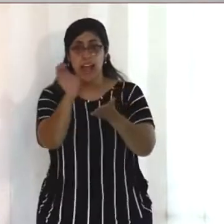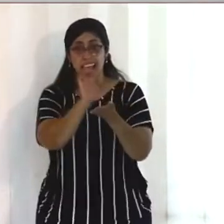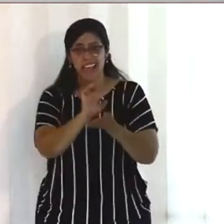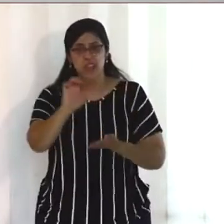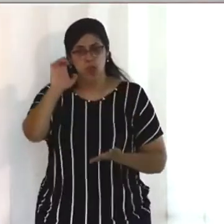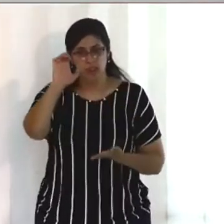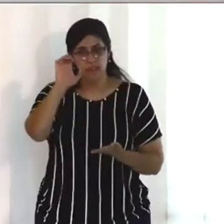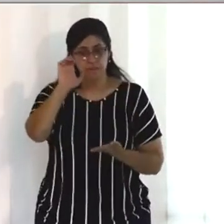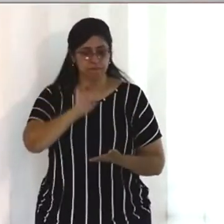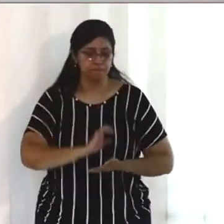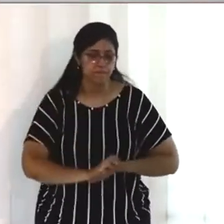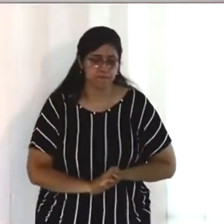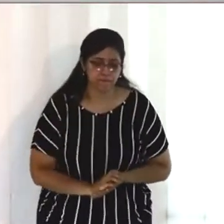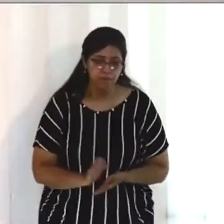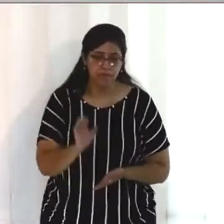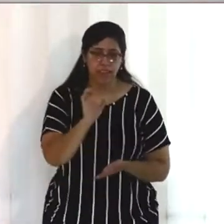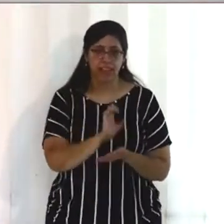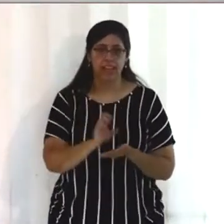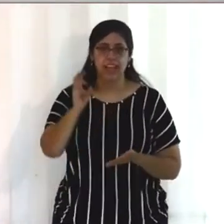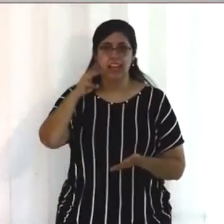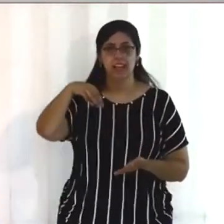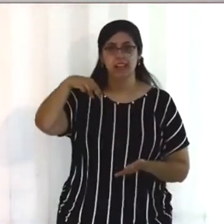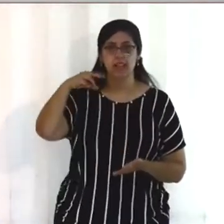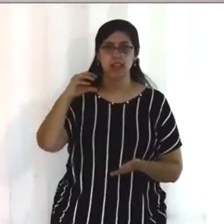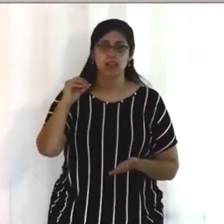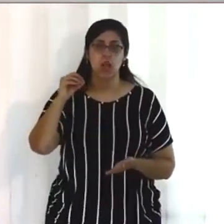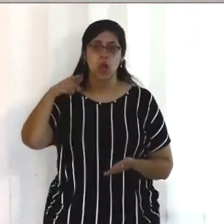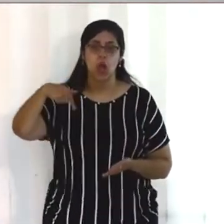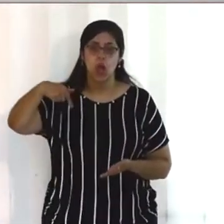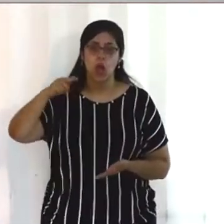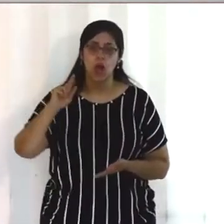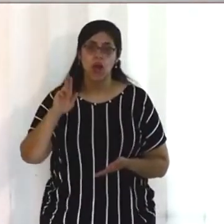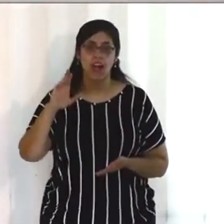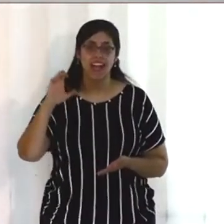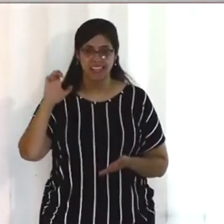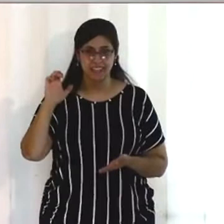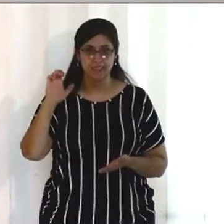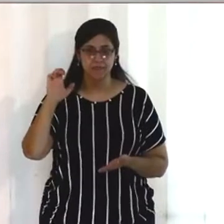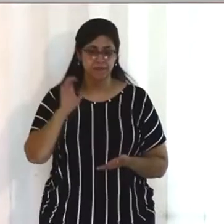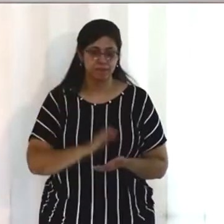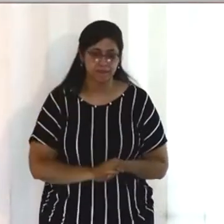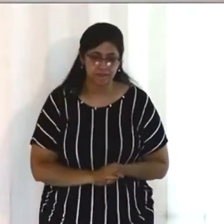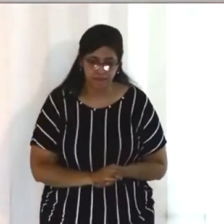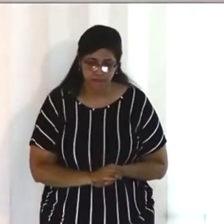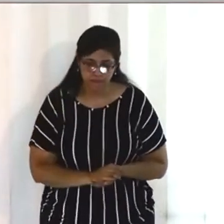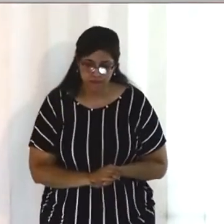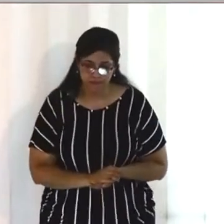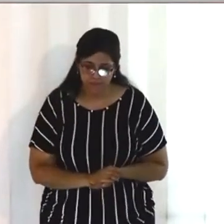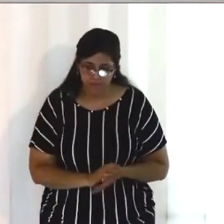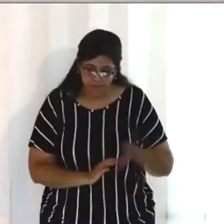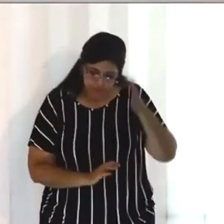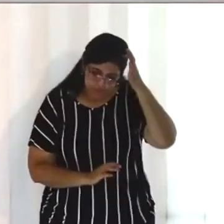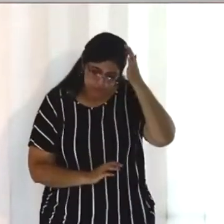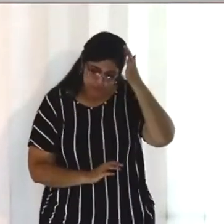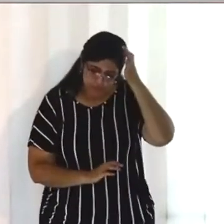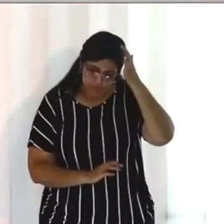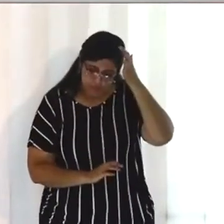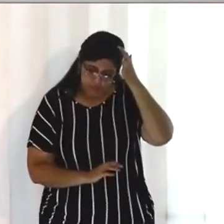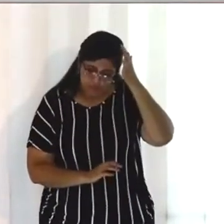foi trasladado para não ver a morte. Não foi achado, porque Deus o trasladara. Pois antes da